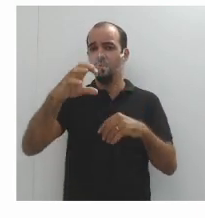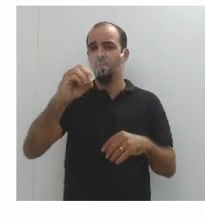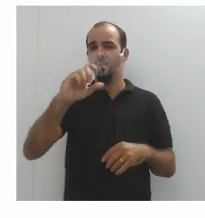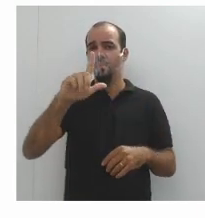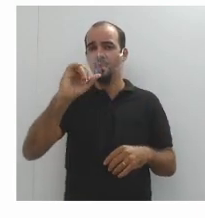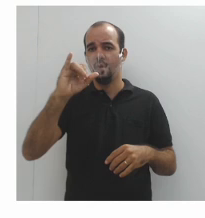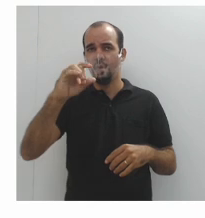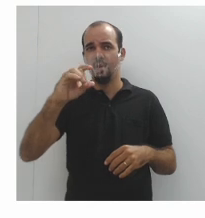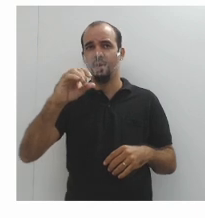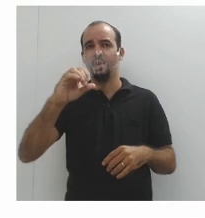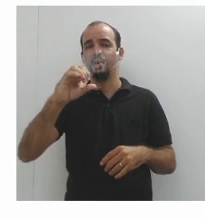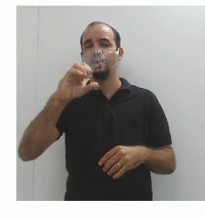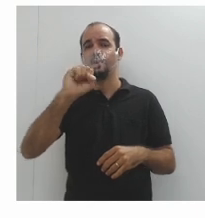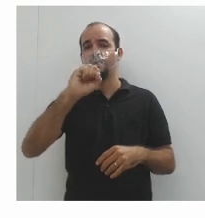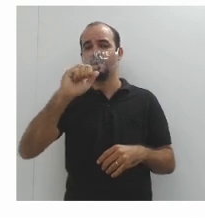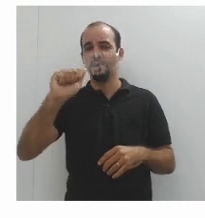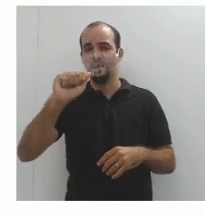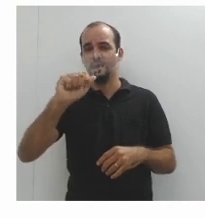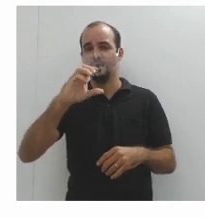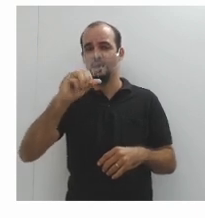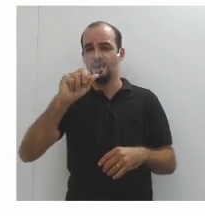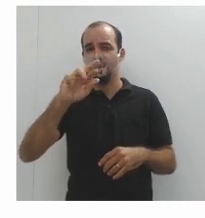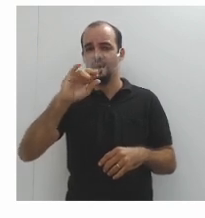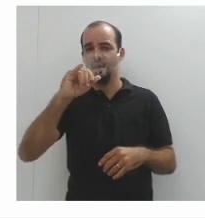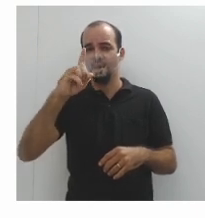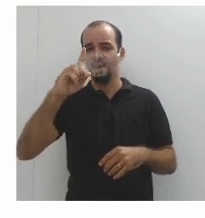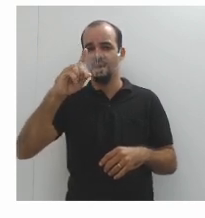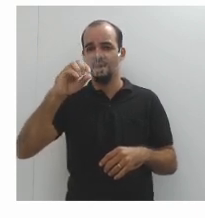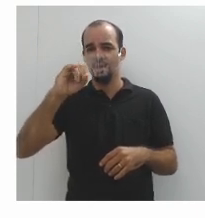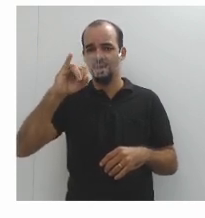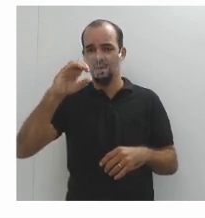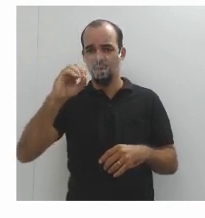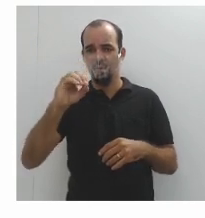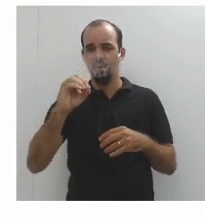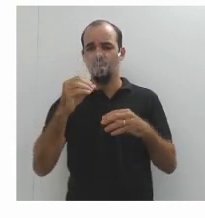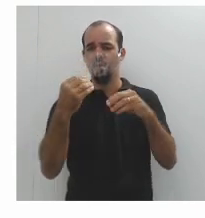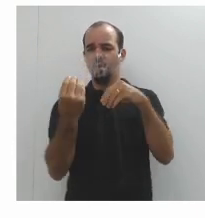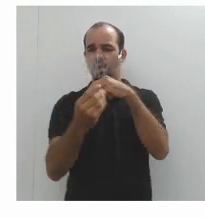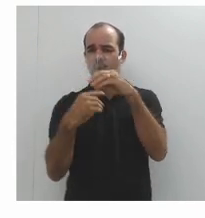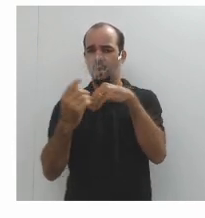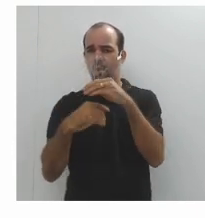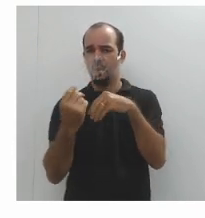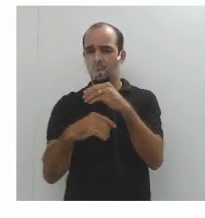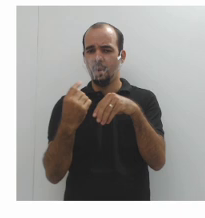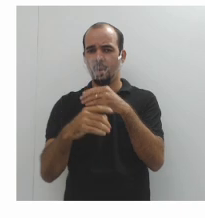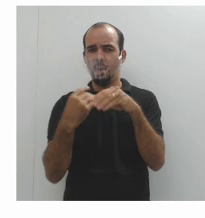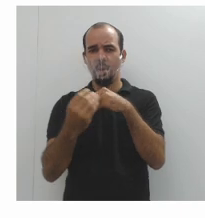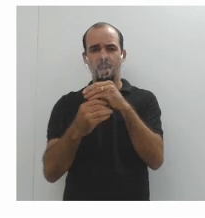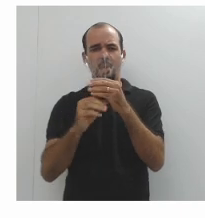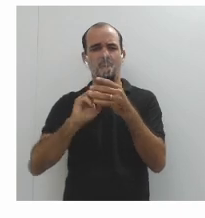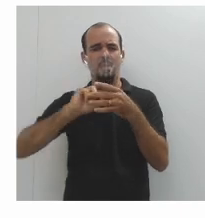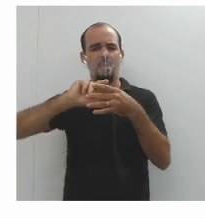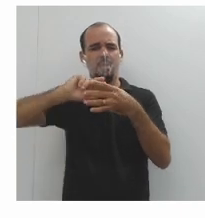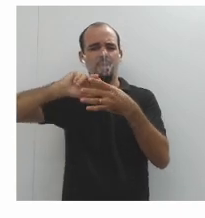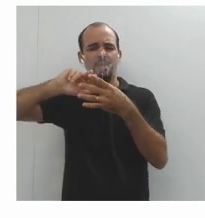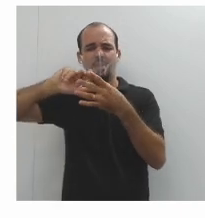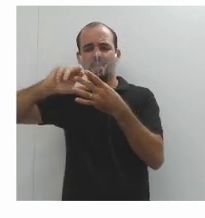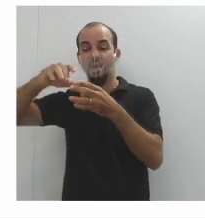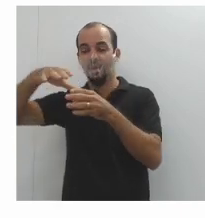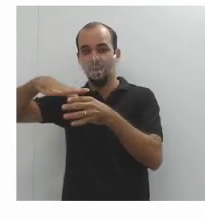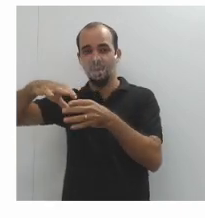macromolécula, ou seja, é muito grande isso, que nós temos